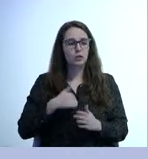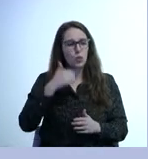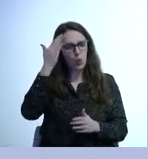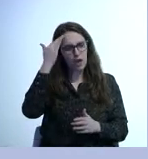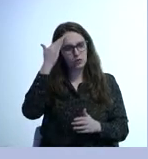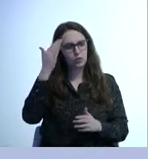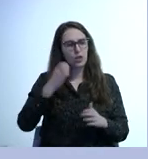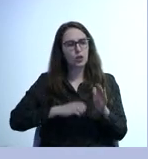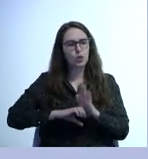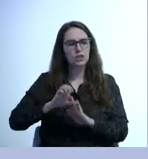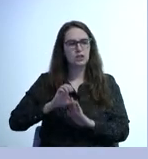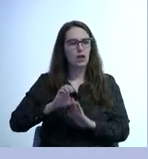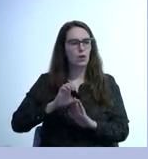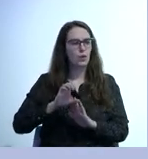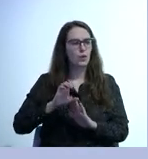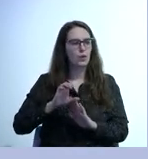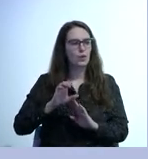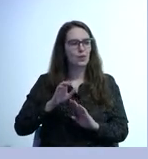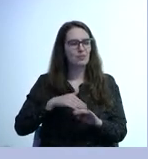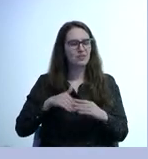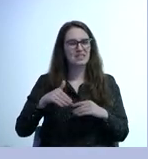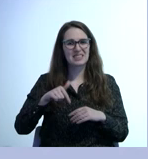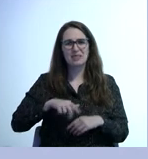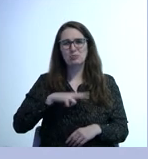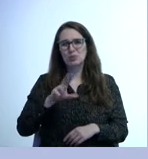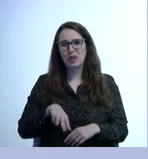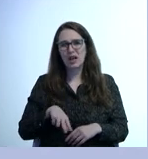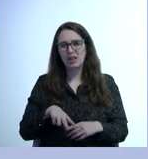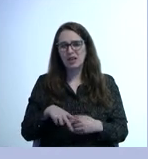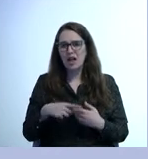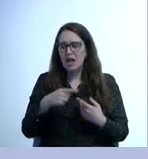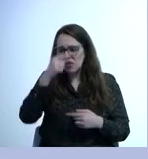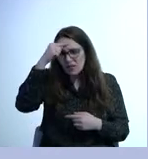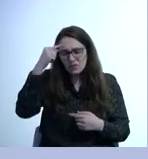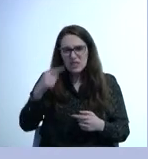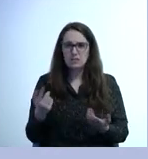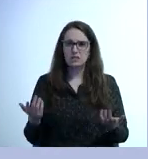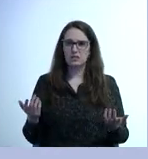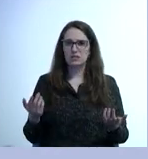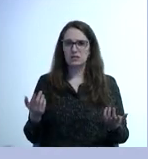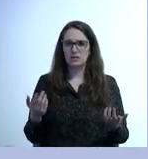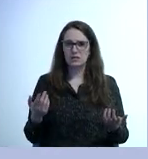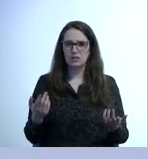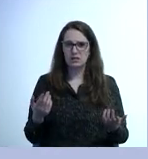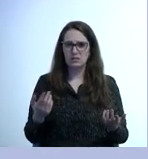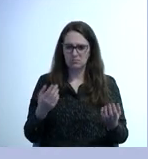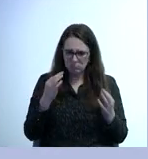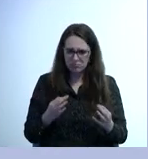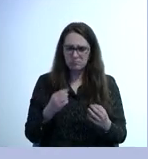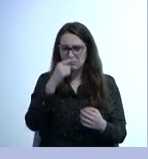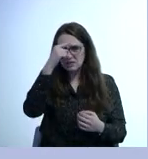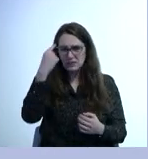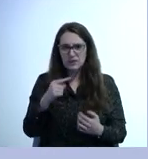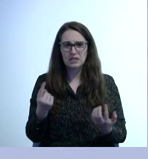as condições para fazer arquitetura em Portugal são extremamente difíceis, com toda a franqueza. E